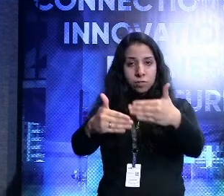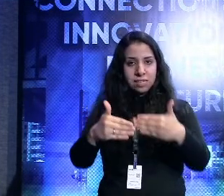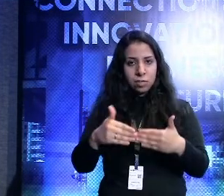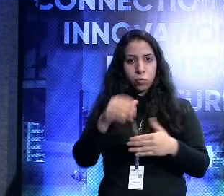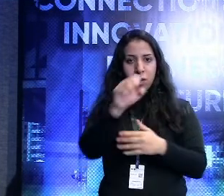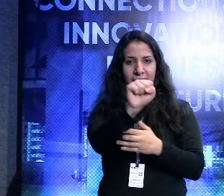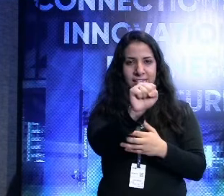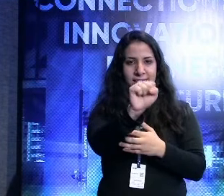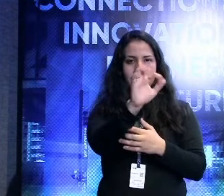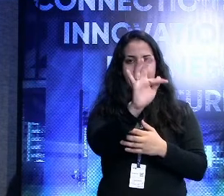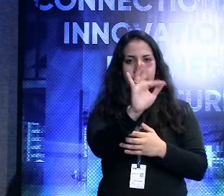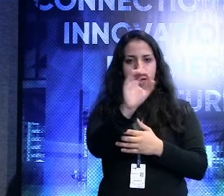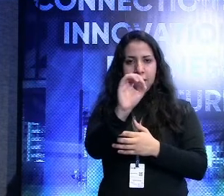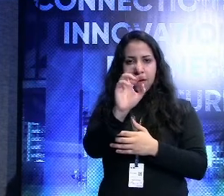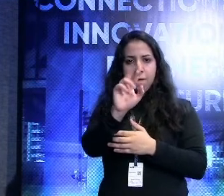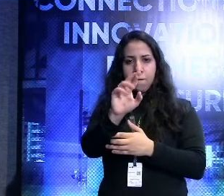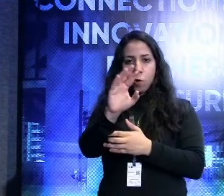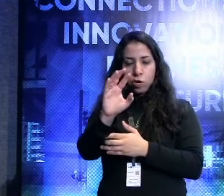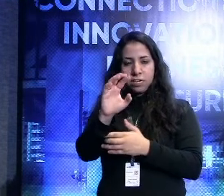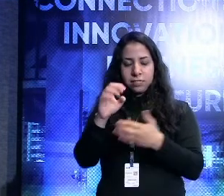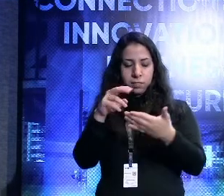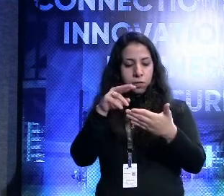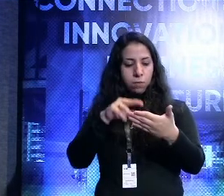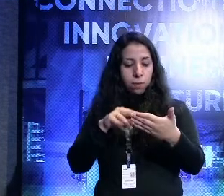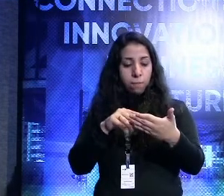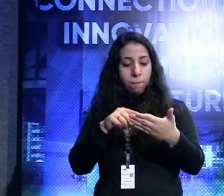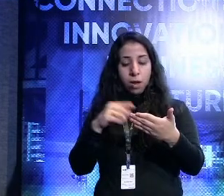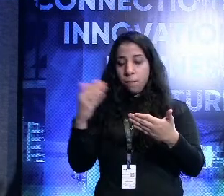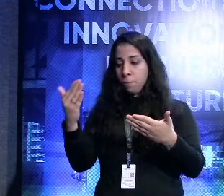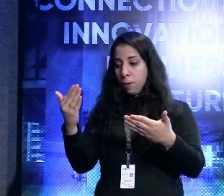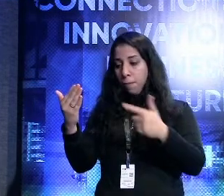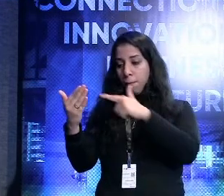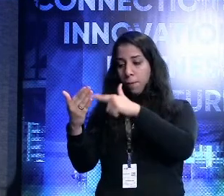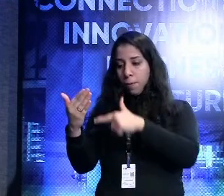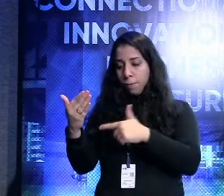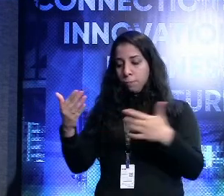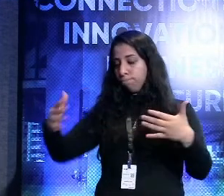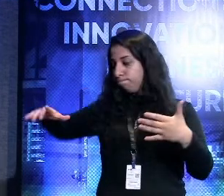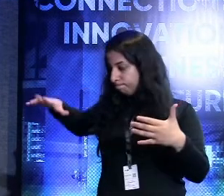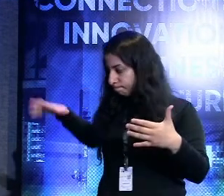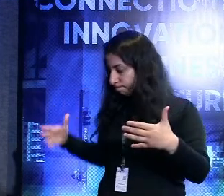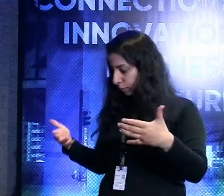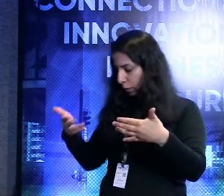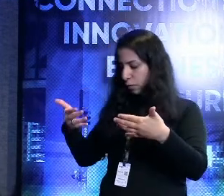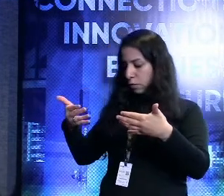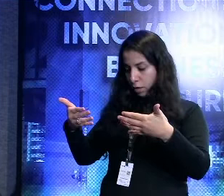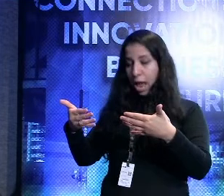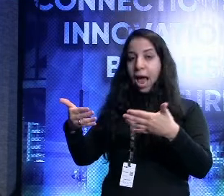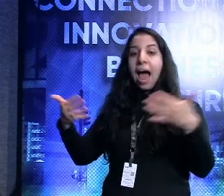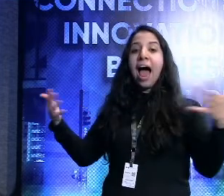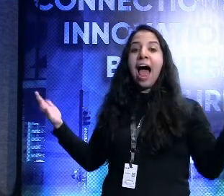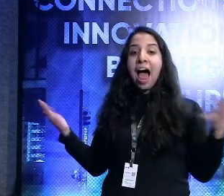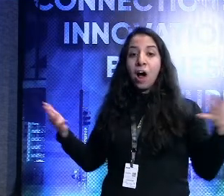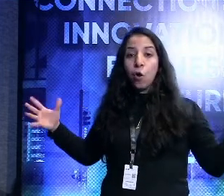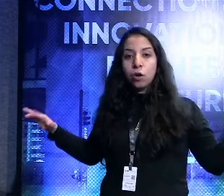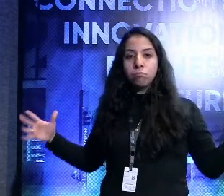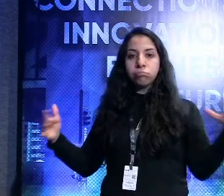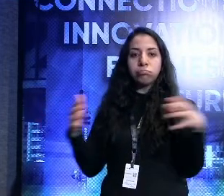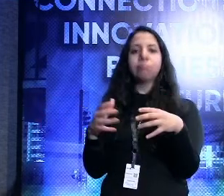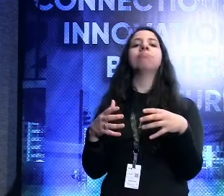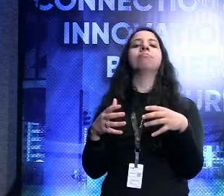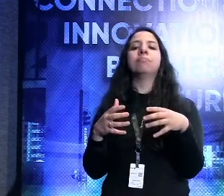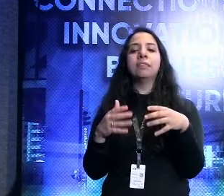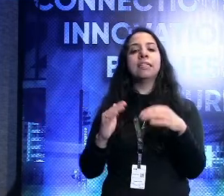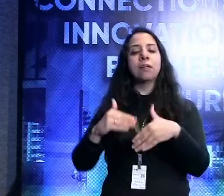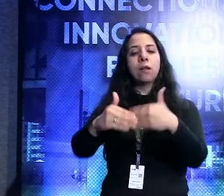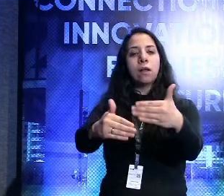consigo, de fato, olhar para tudo que eu tenho, para, enfim, chegar em uma etapa que eu vou conseguir validar. E a Bea agora